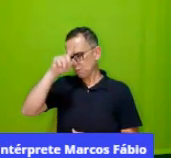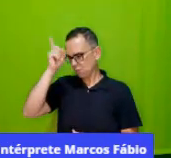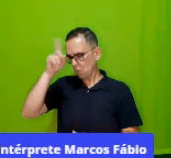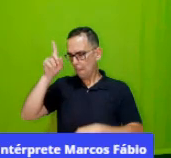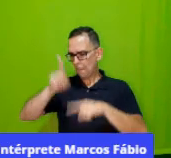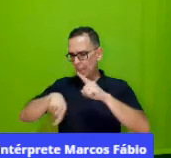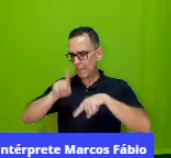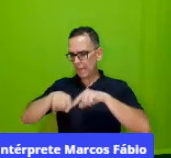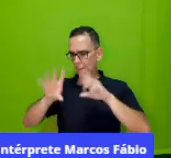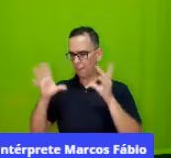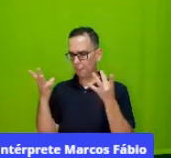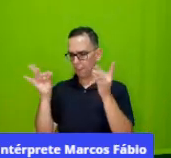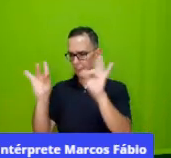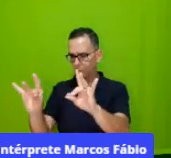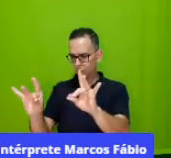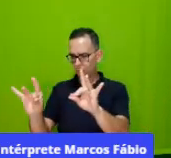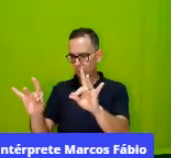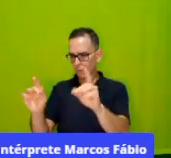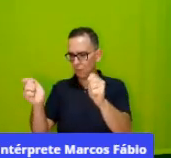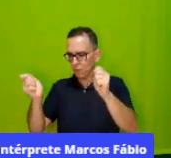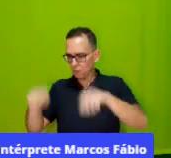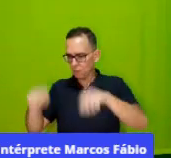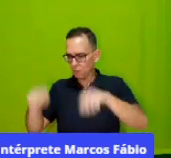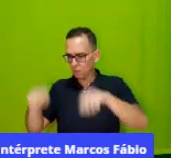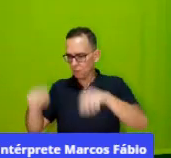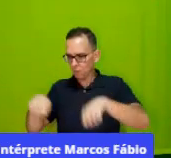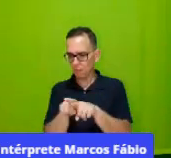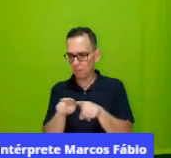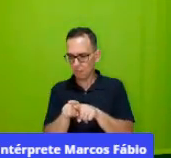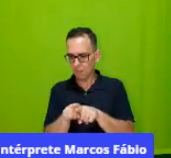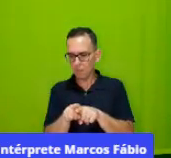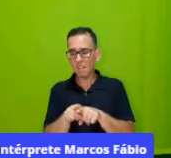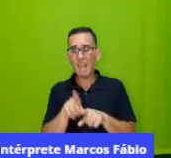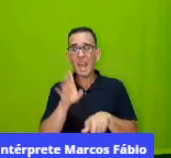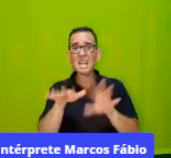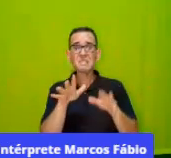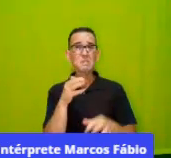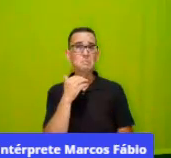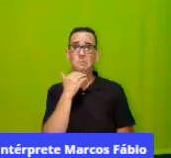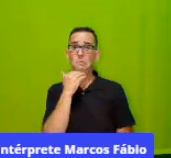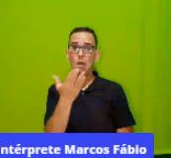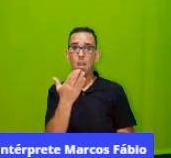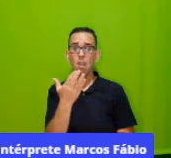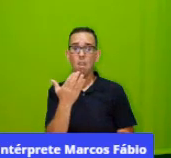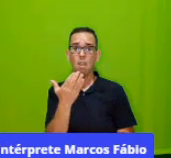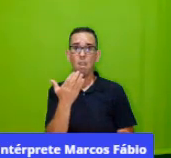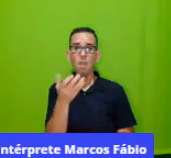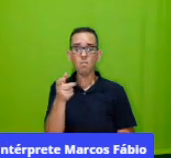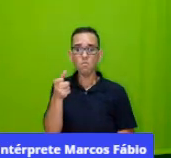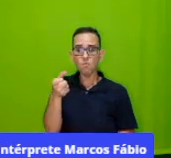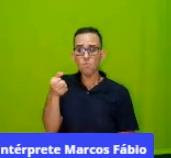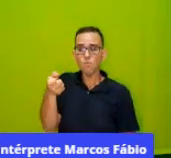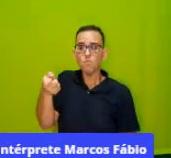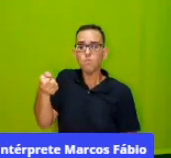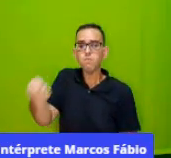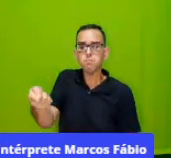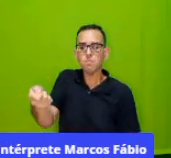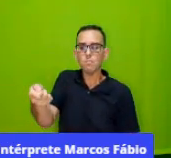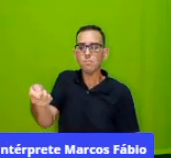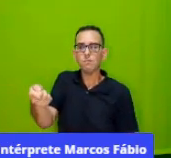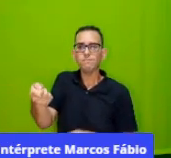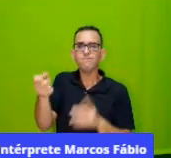usando velcro, vamos por assim, mas o meu aluno não tem força suficiente, né, para que ele consiga